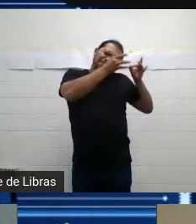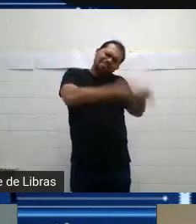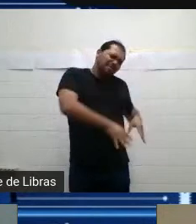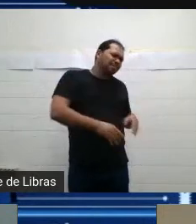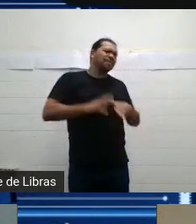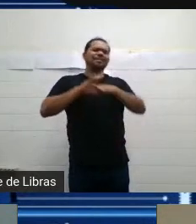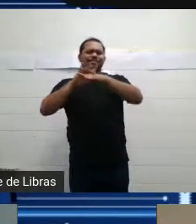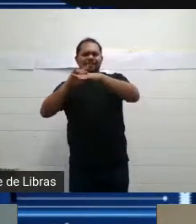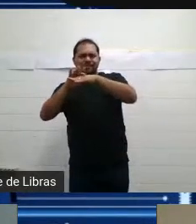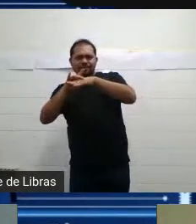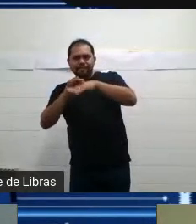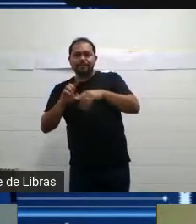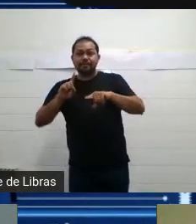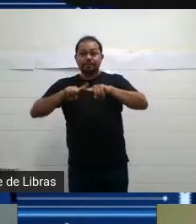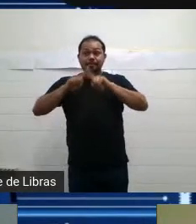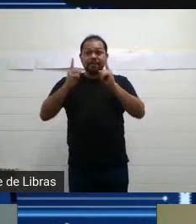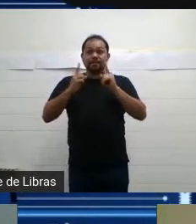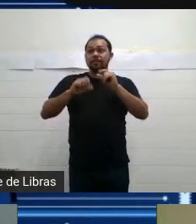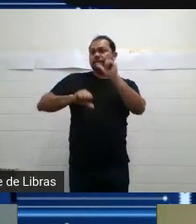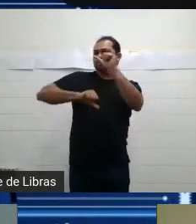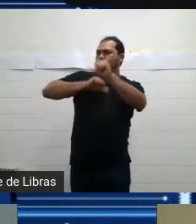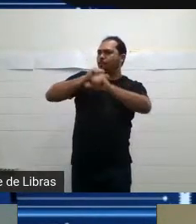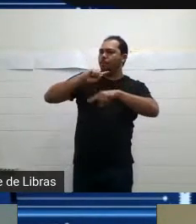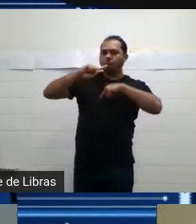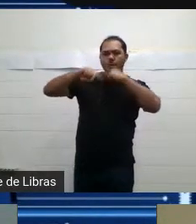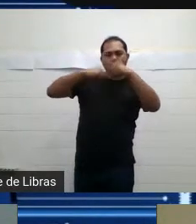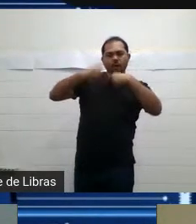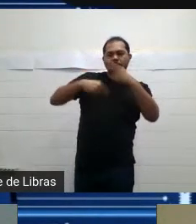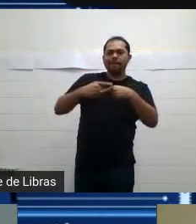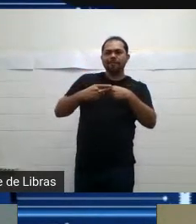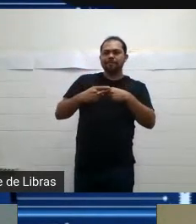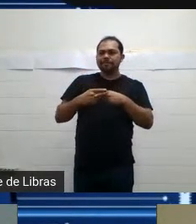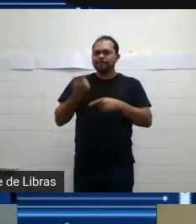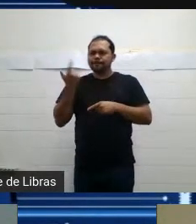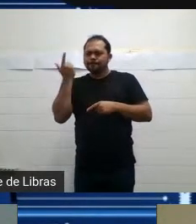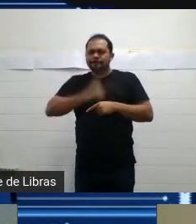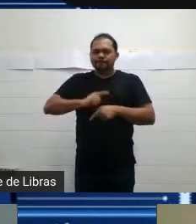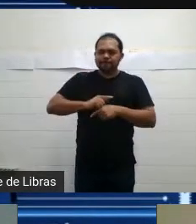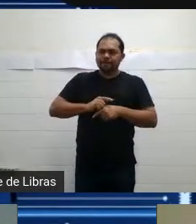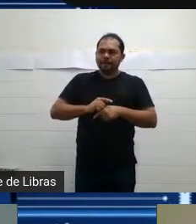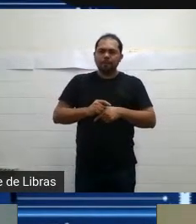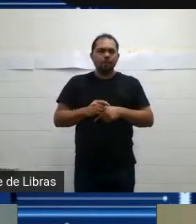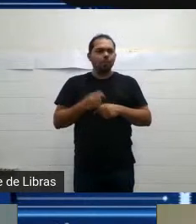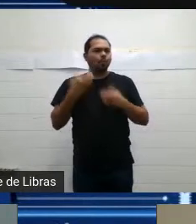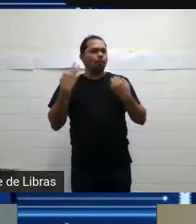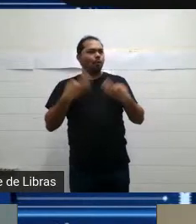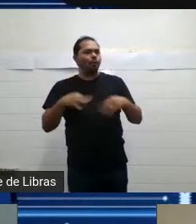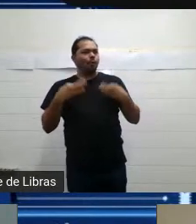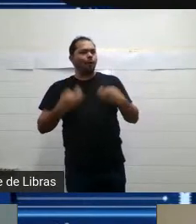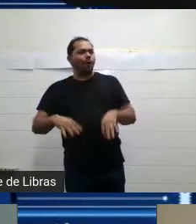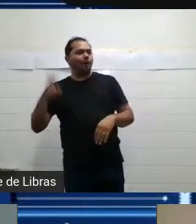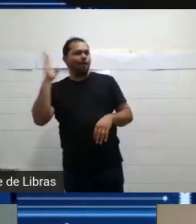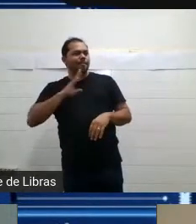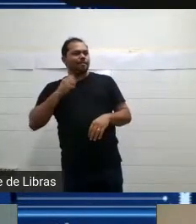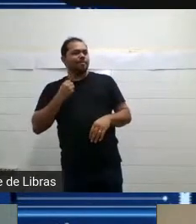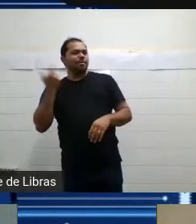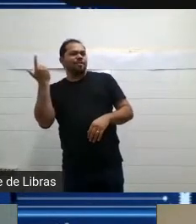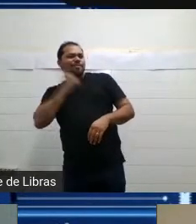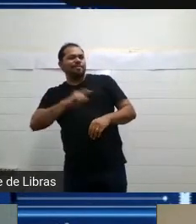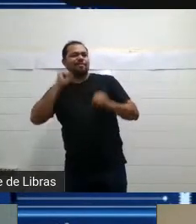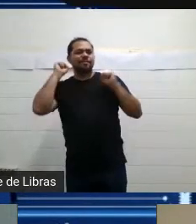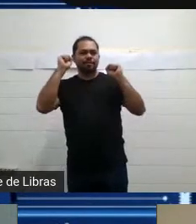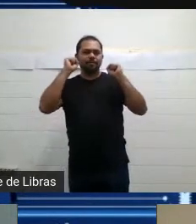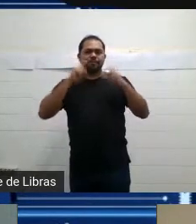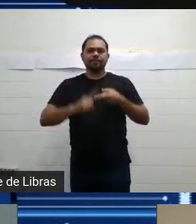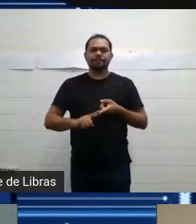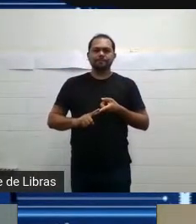mas depois que passa tudo isso, né, você vê o quanto valeu a pena. E eu acho que fica a mensagem aí. Eu